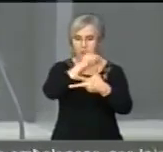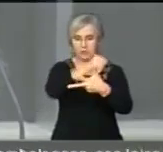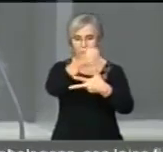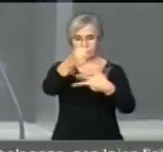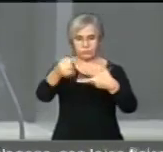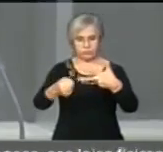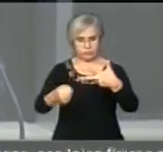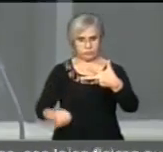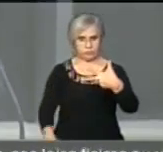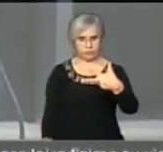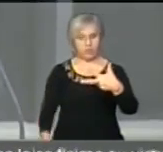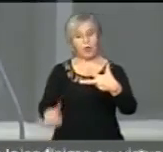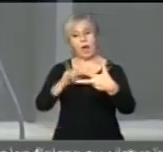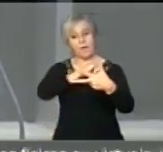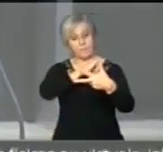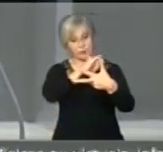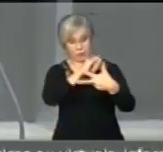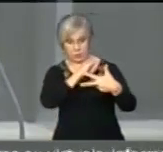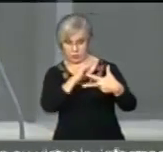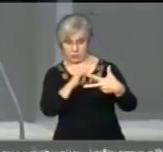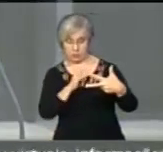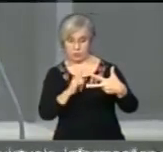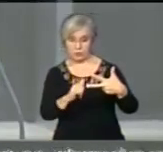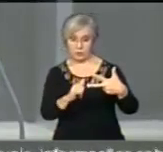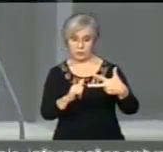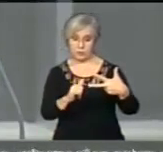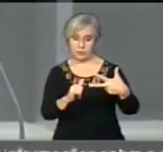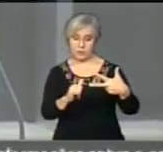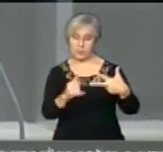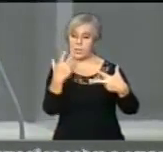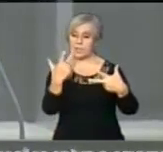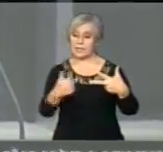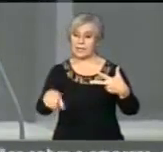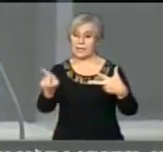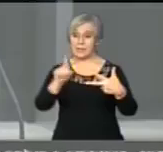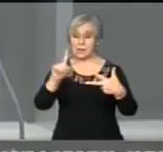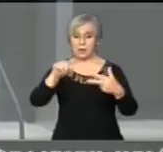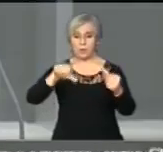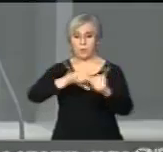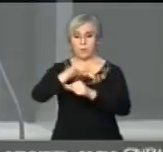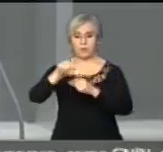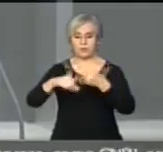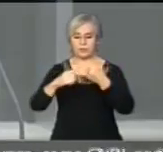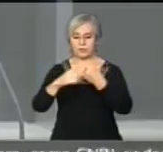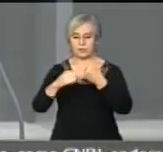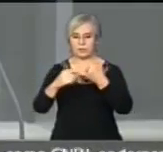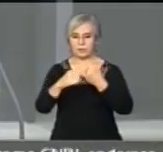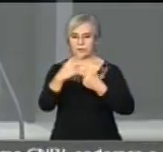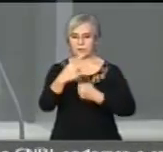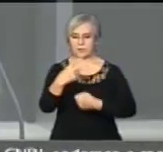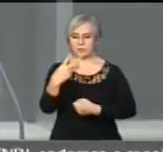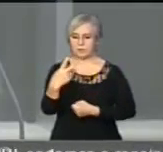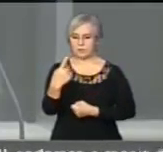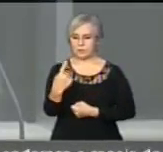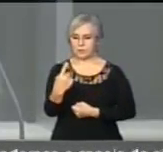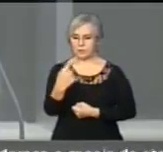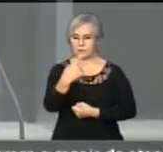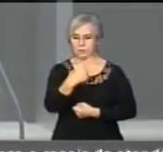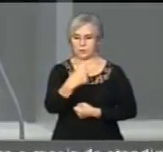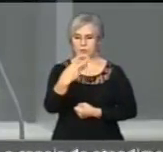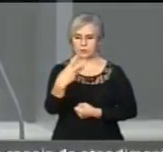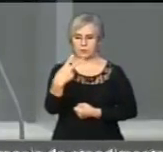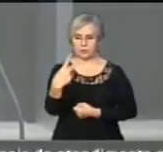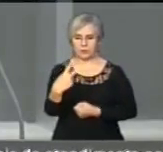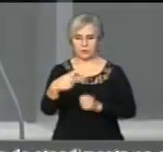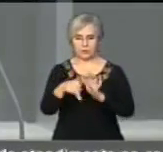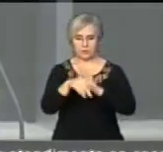executivo e judiciário que não admitem mudanças no artigo 231, 232